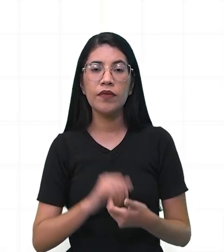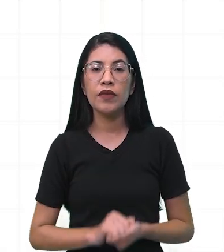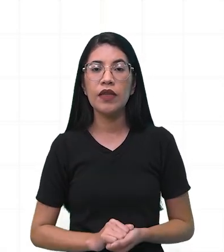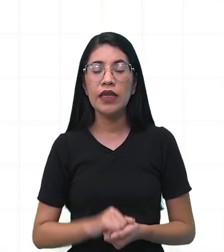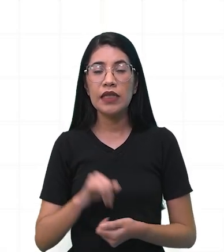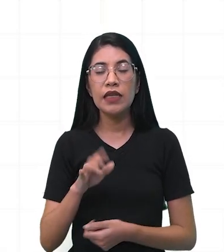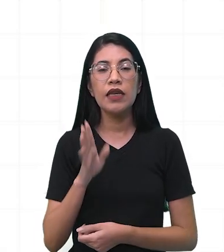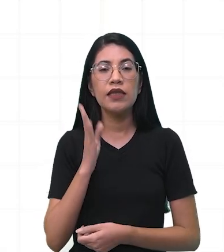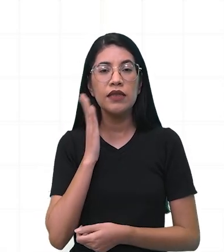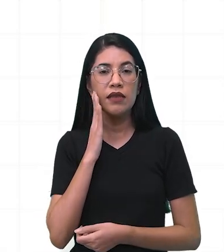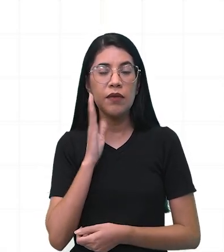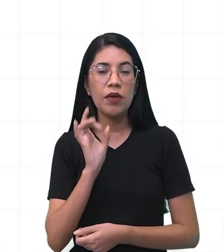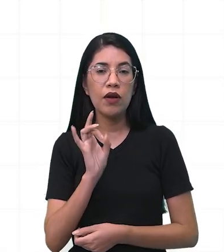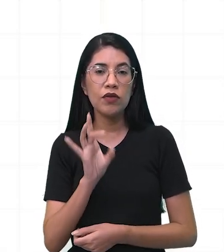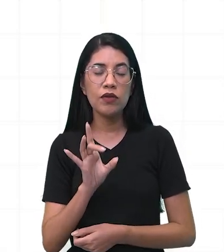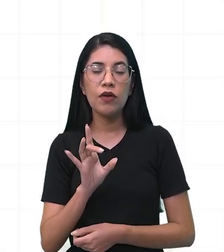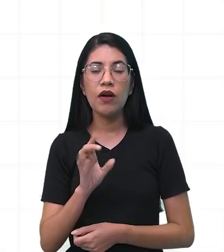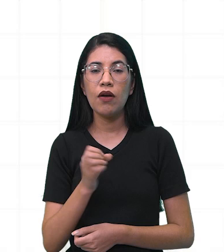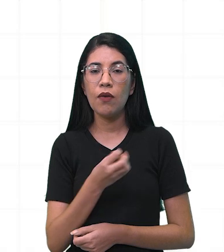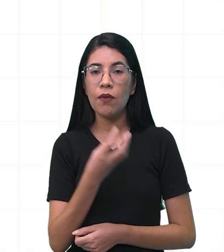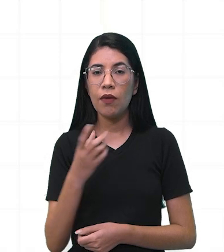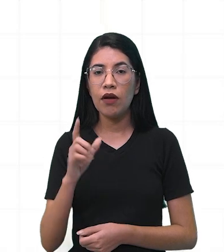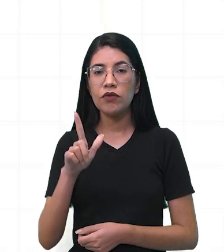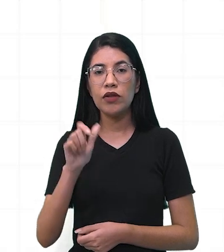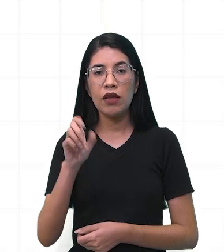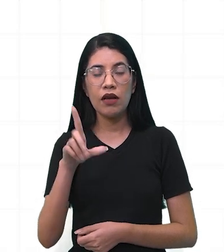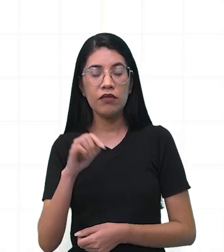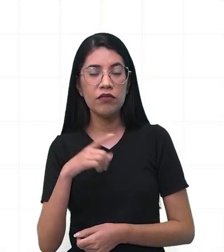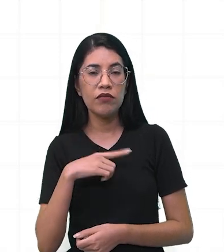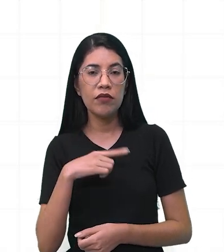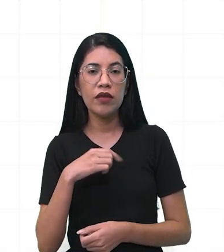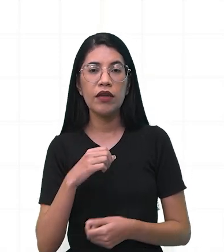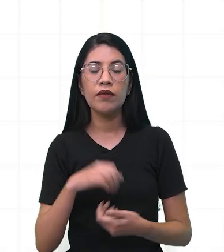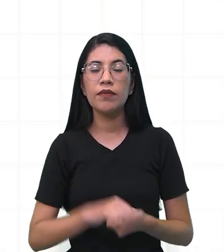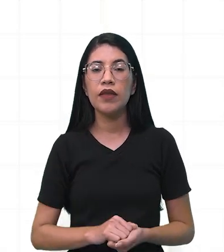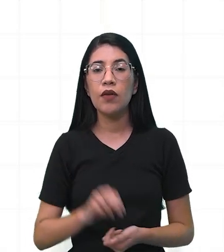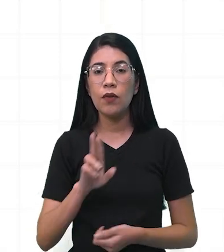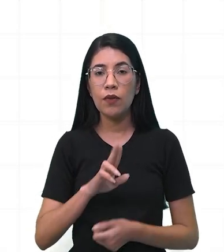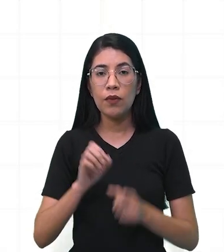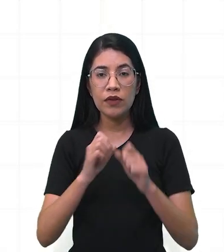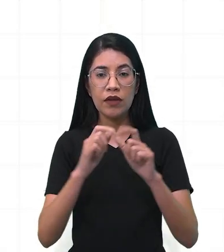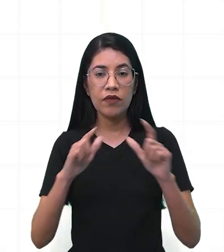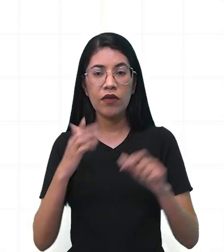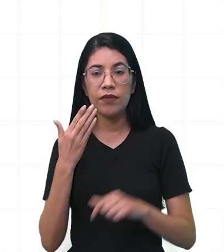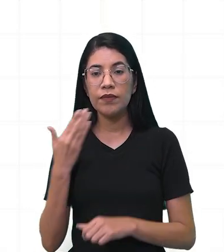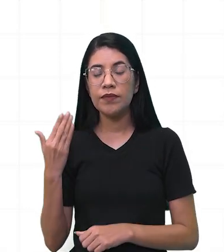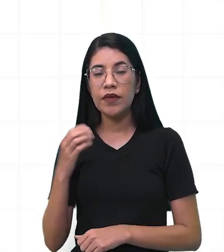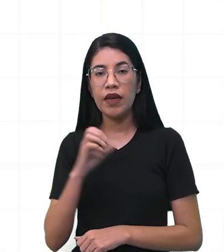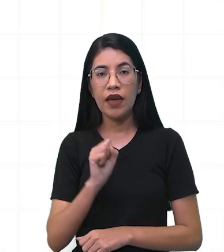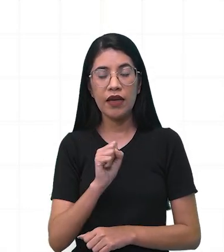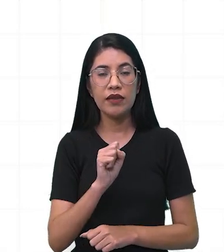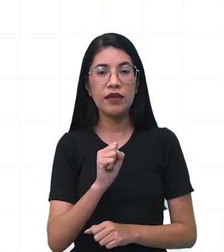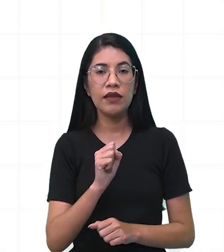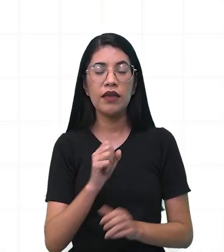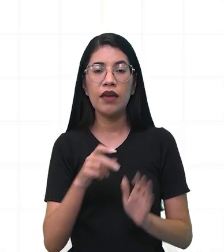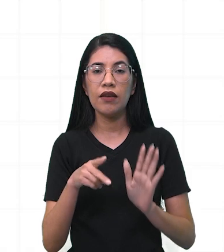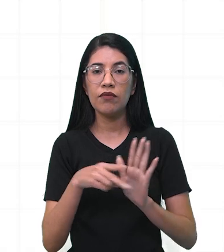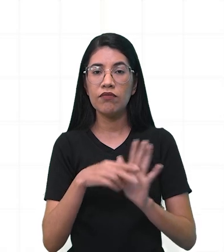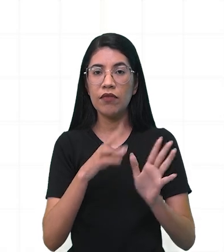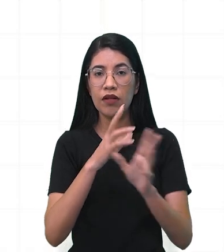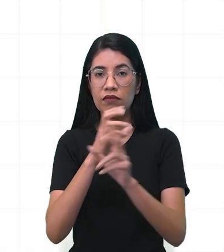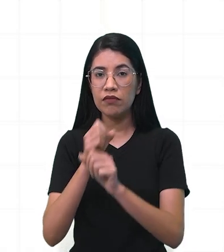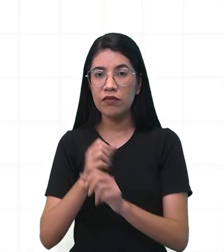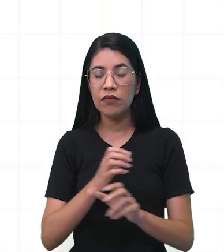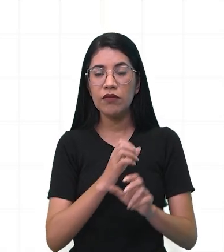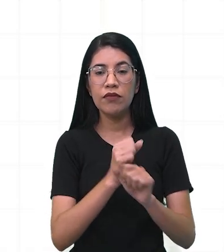o número de lados, utilizamos essa fórmula aqui, ó. S significa soma, então a soma